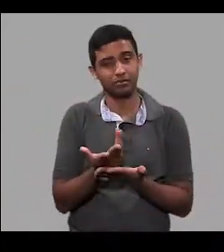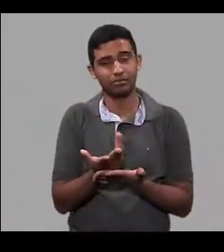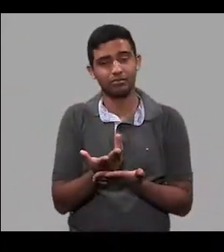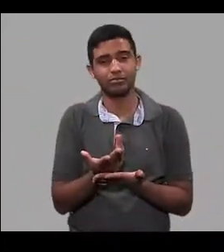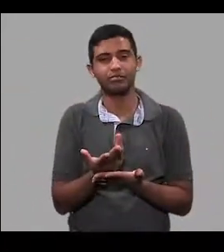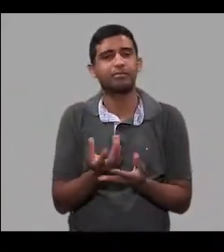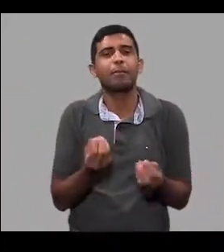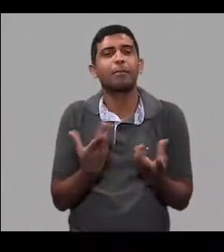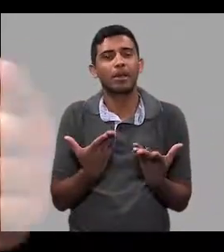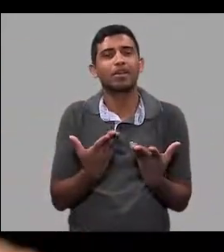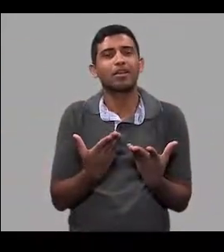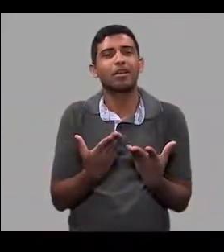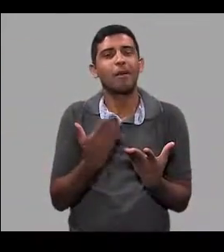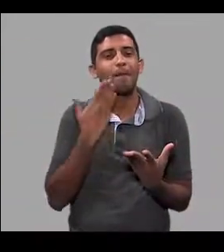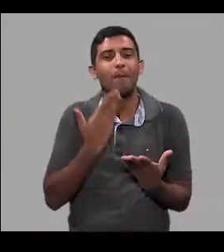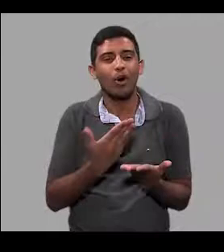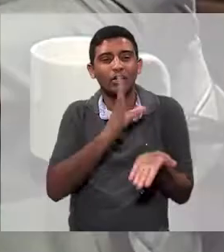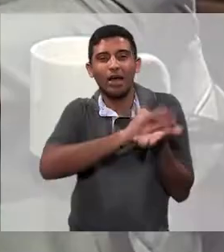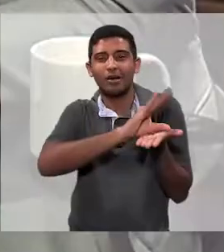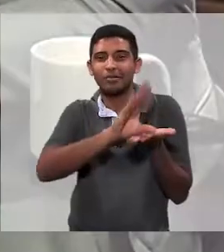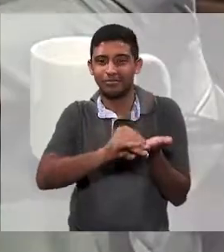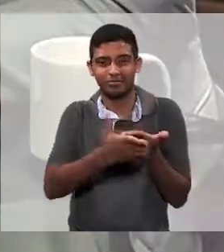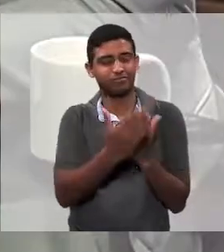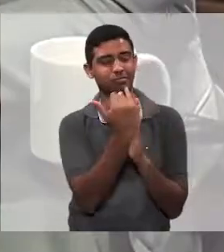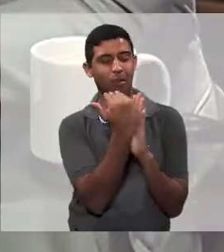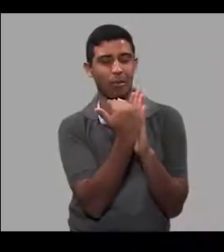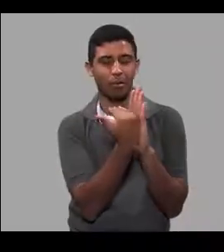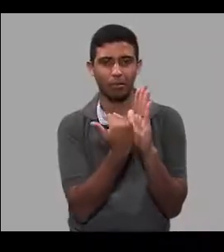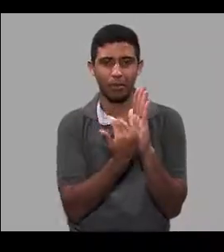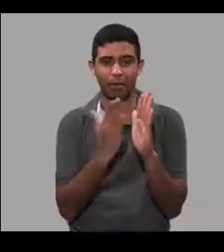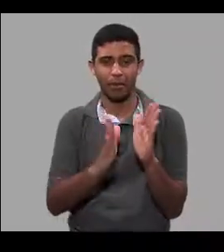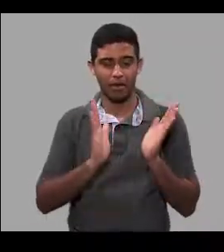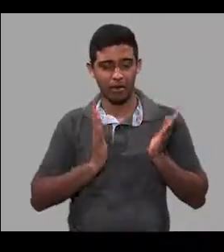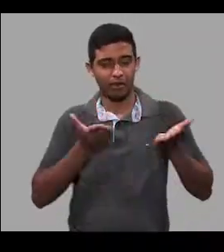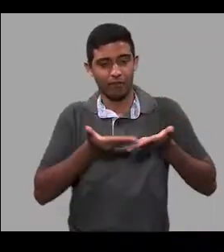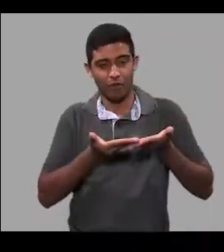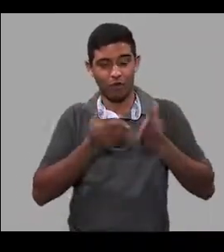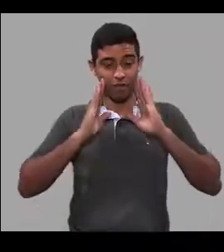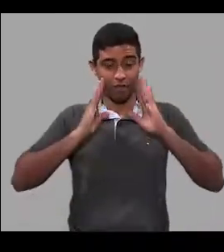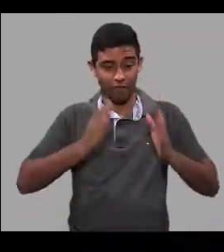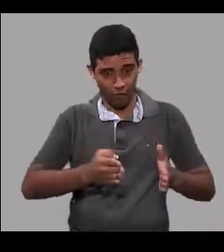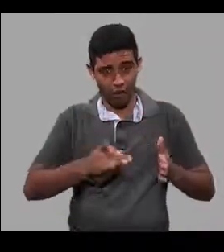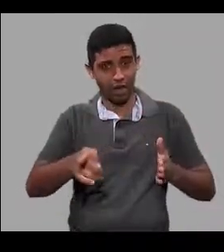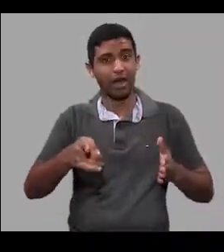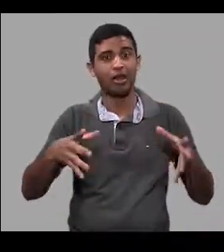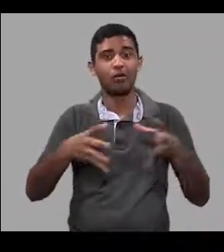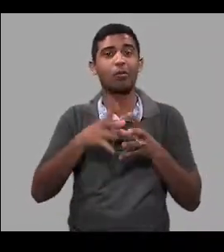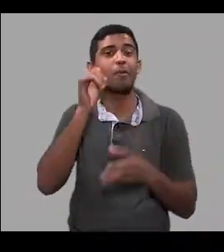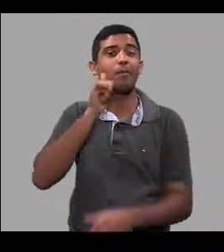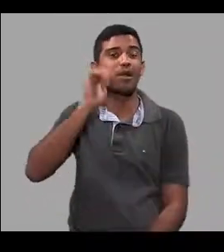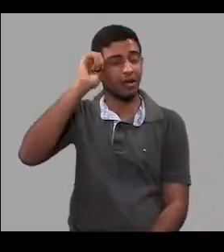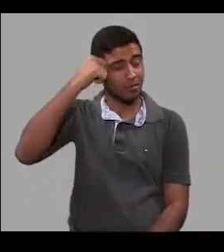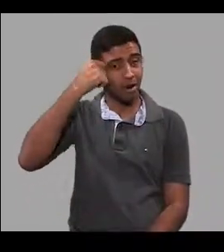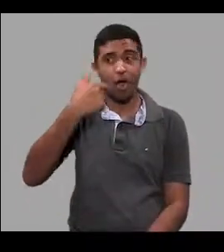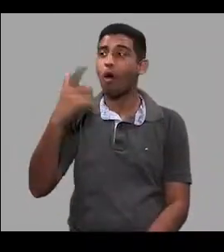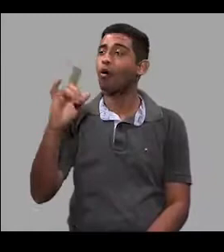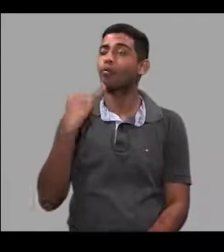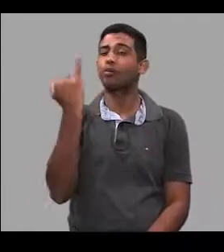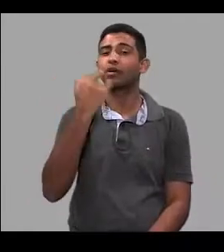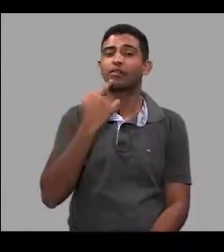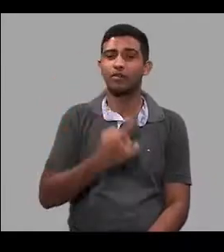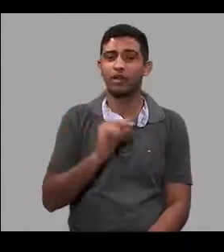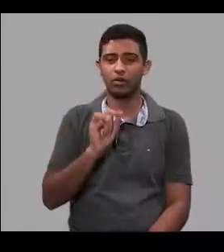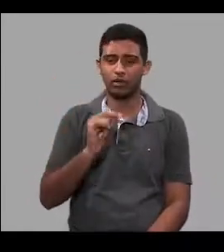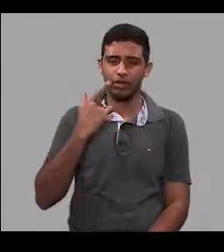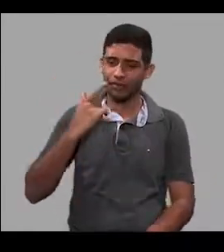Assembleia, que trata da pauta, mas, de qualquer maneira, um fórum específico com o corte das mulheres negras. Outra coisa que é importante ressaltar, a